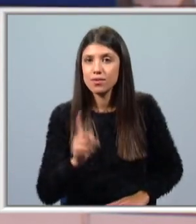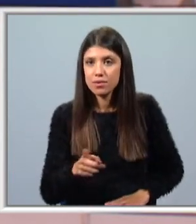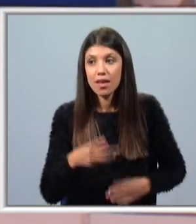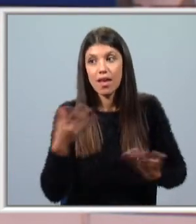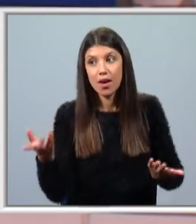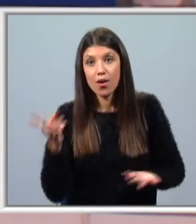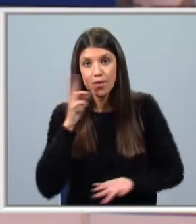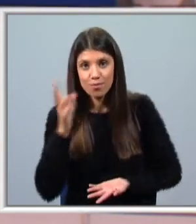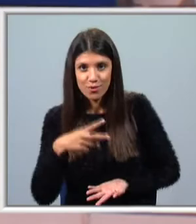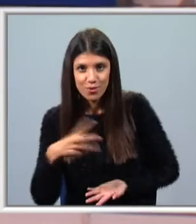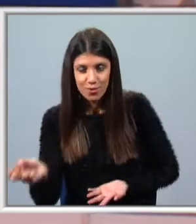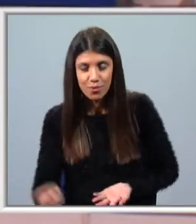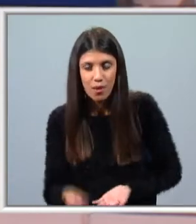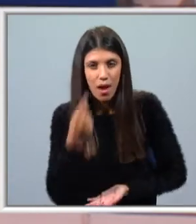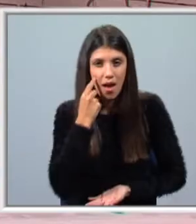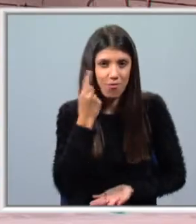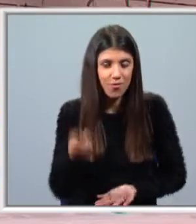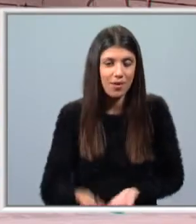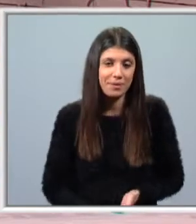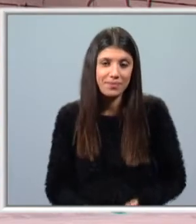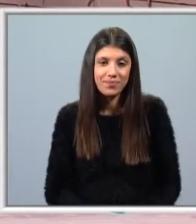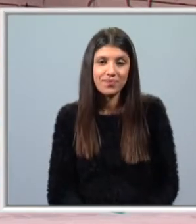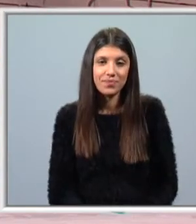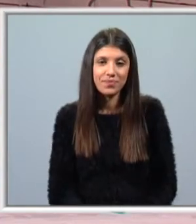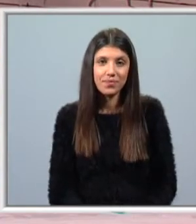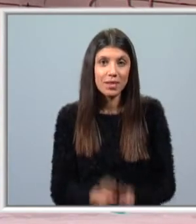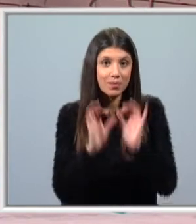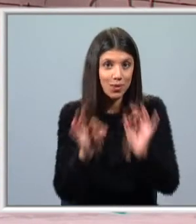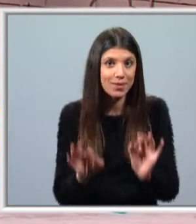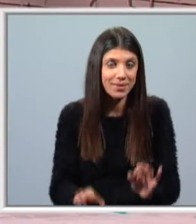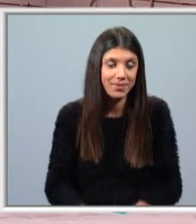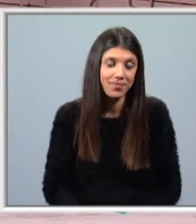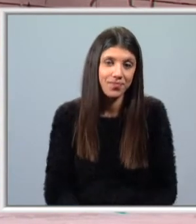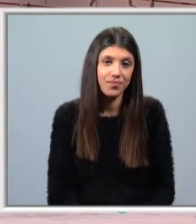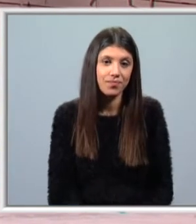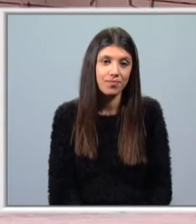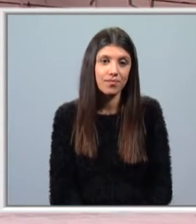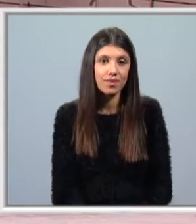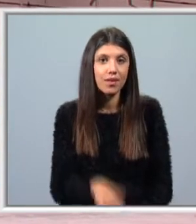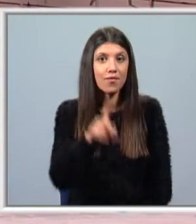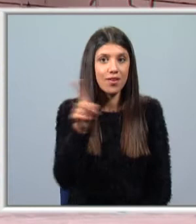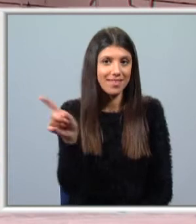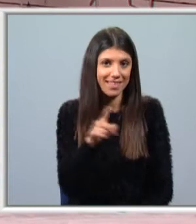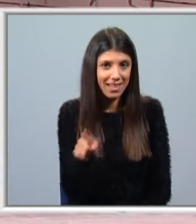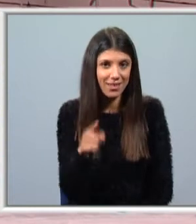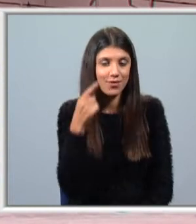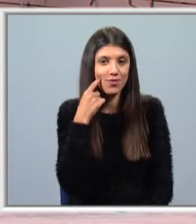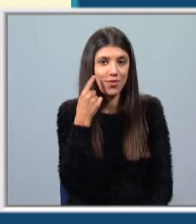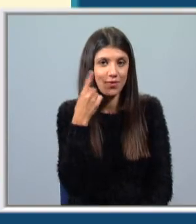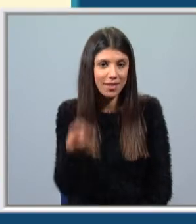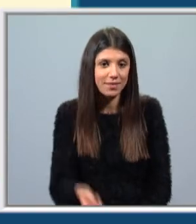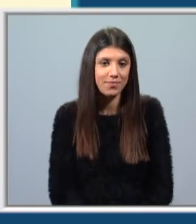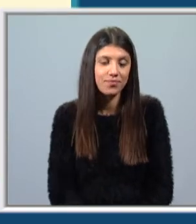agora. Vocês já vão ver o que acontece. Prontos? Vocês vão só ver.